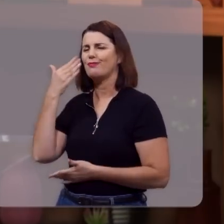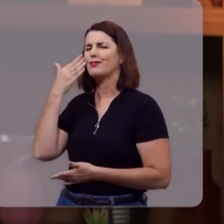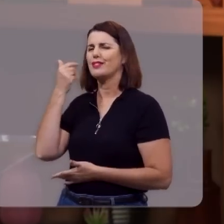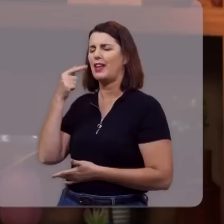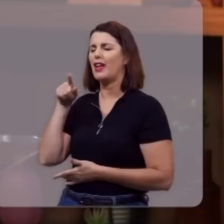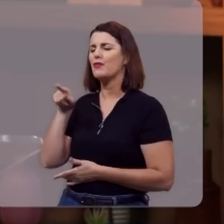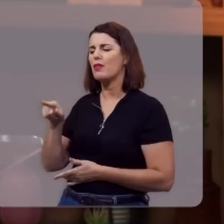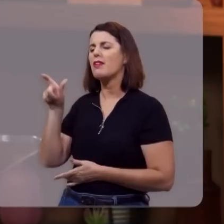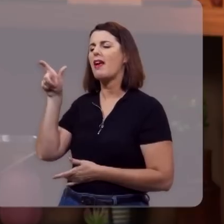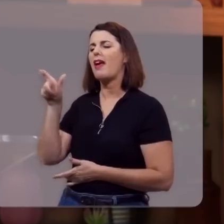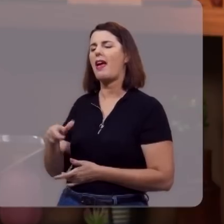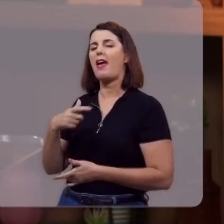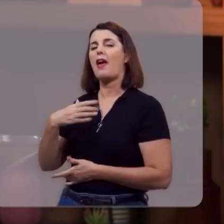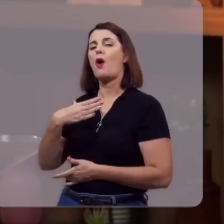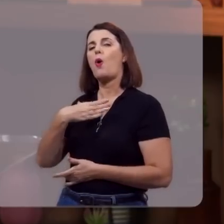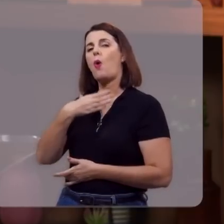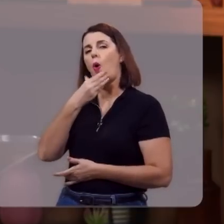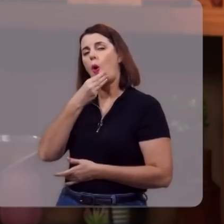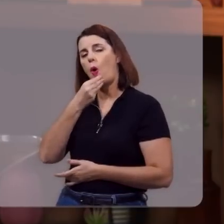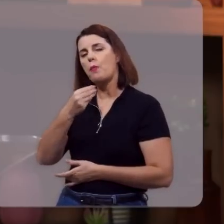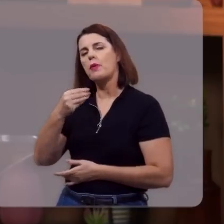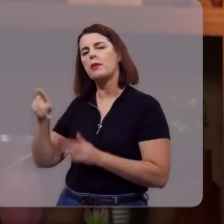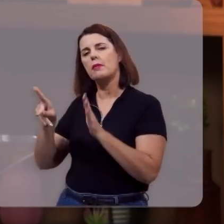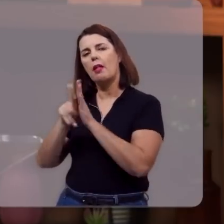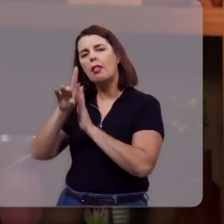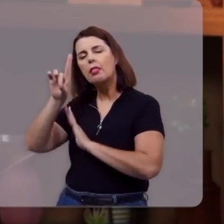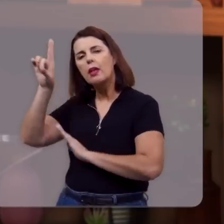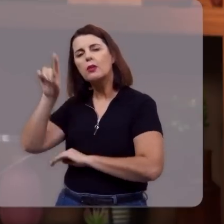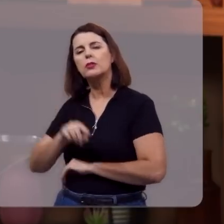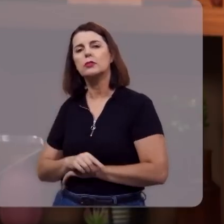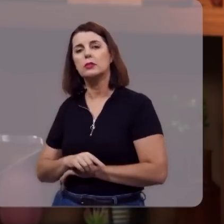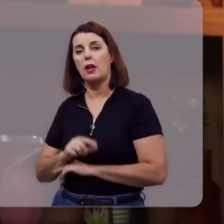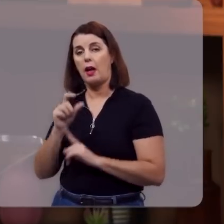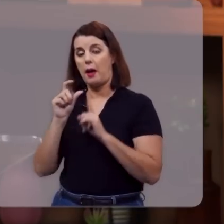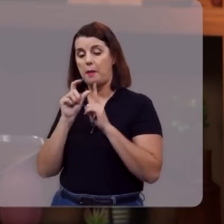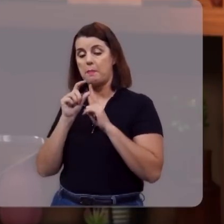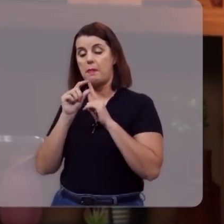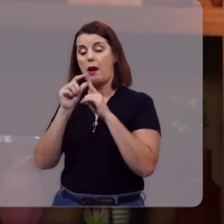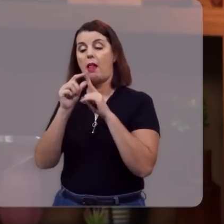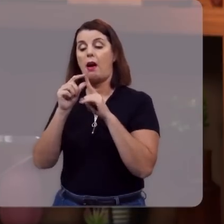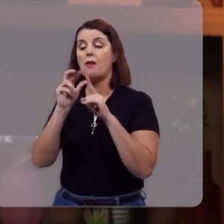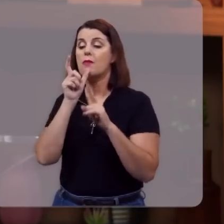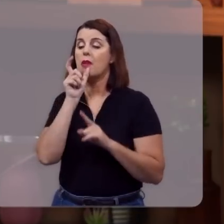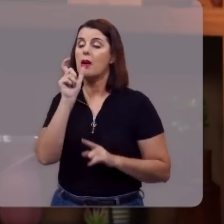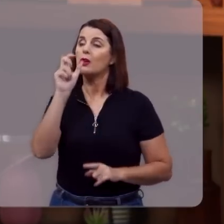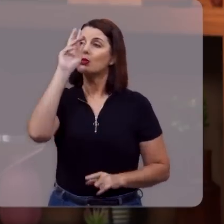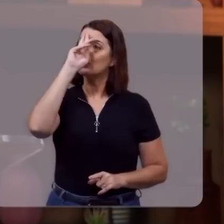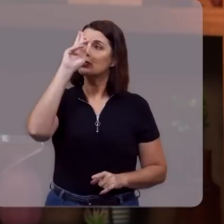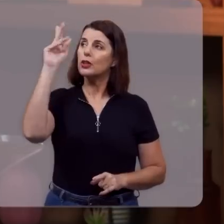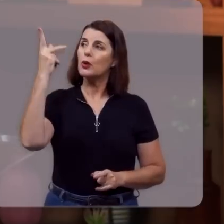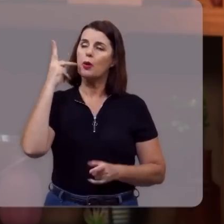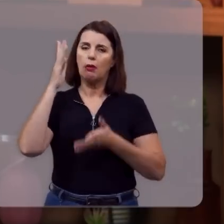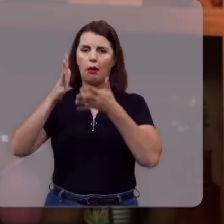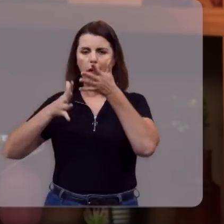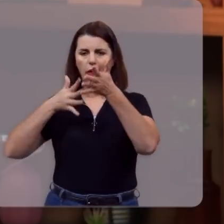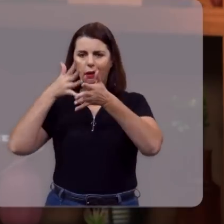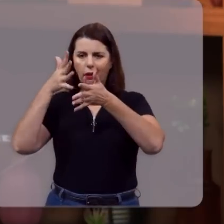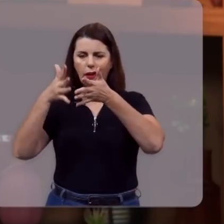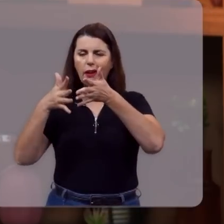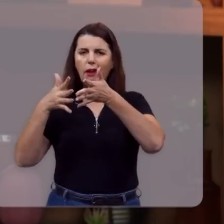sei que tu és homem de Deus e que a palavra do Senhor na tua